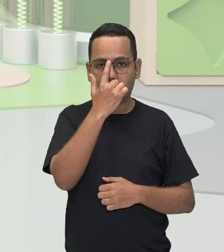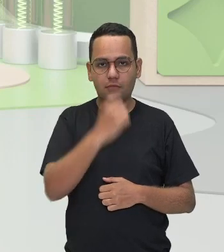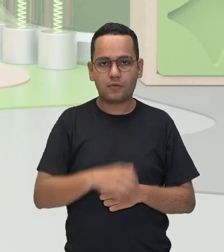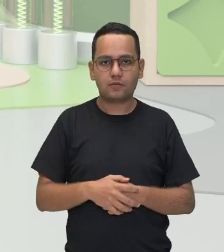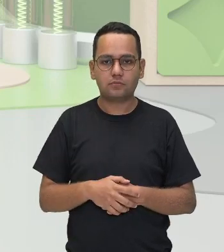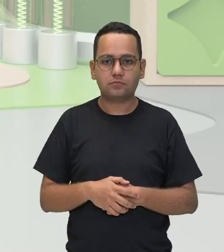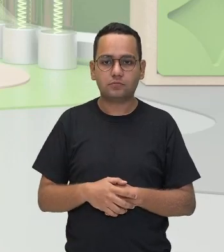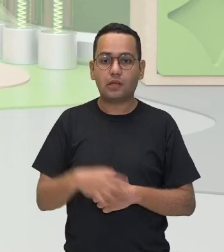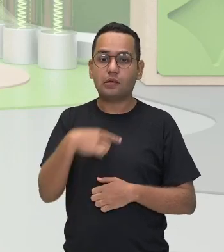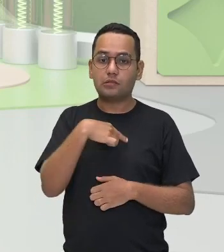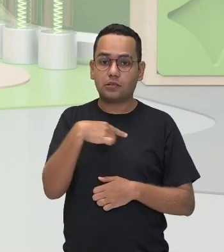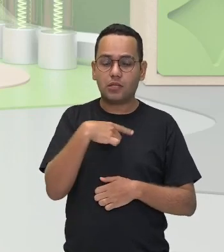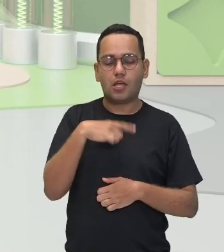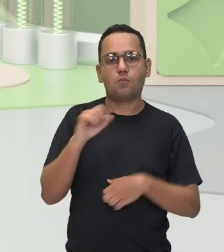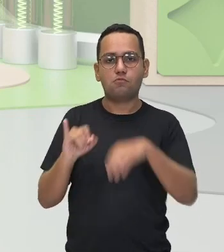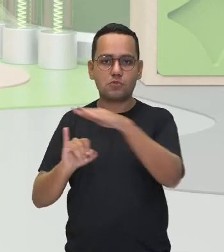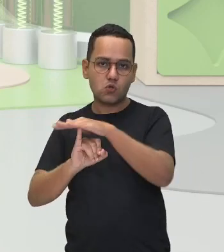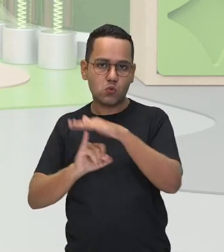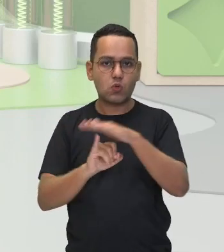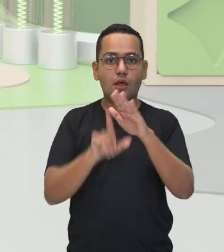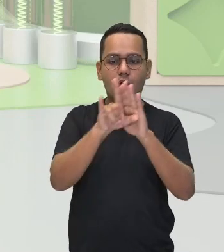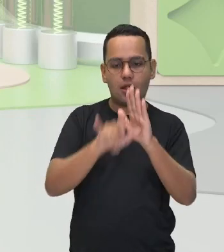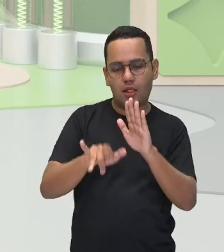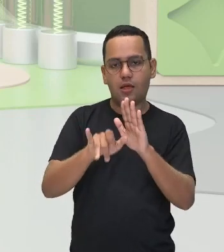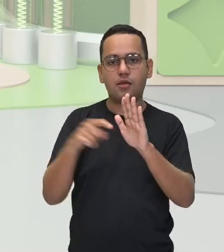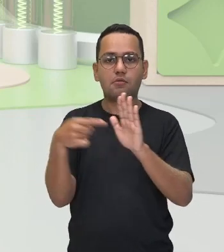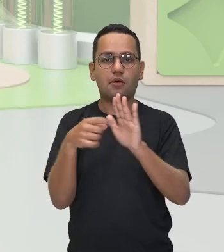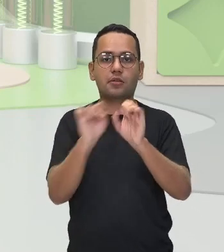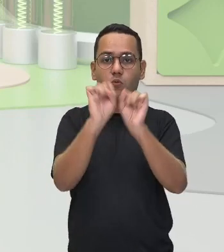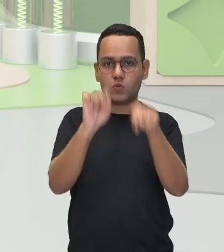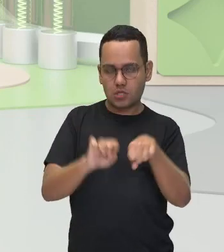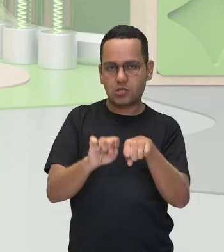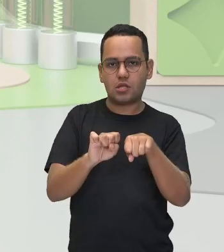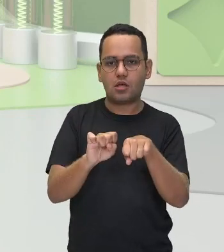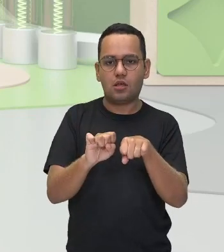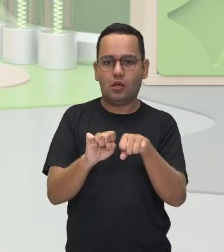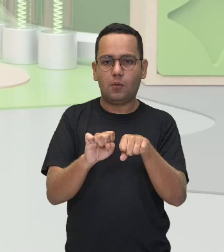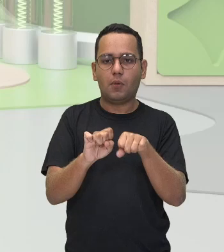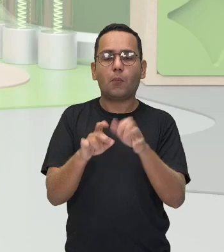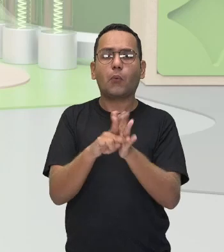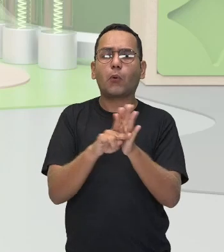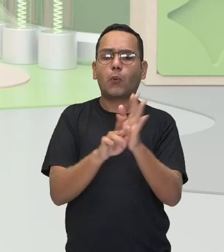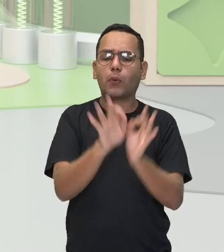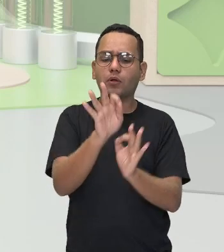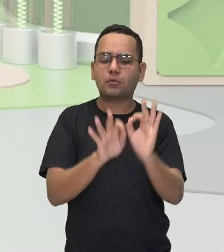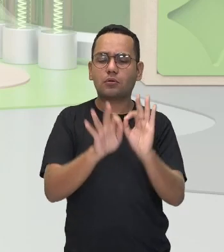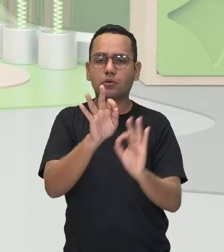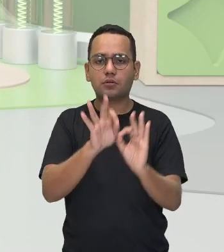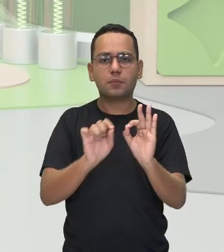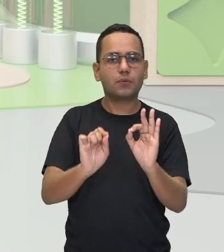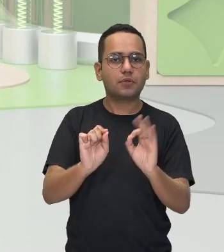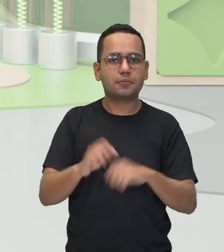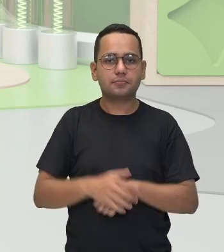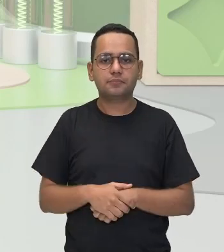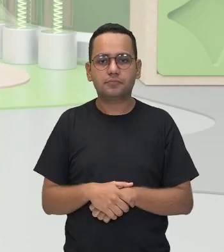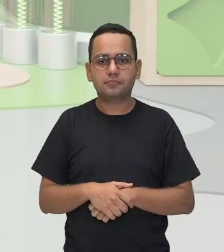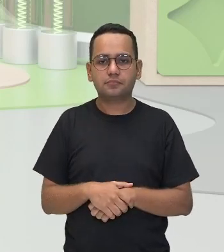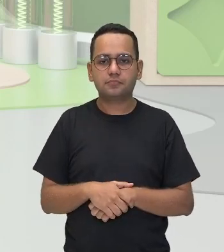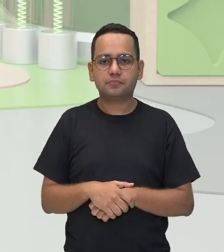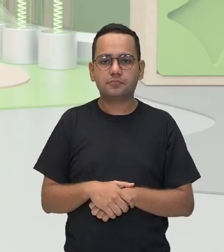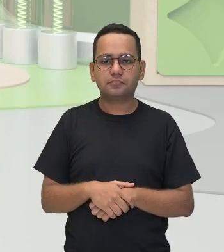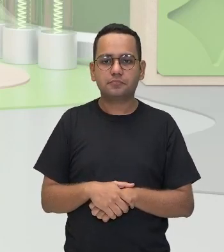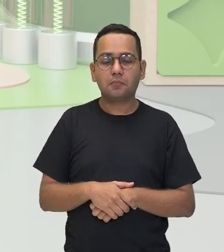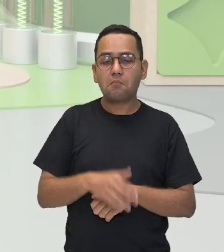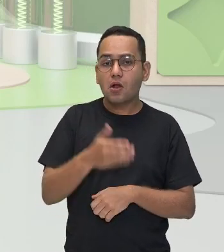instituições, leis que são formuladas para ajudar no combate